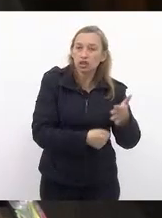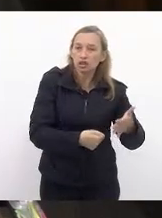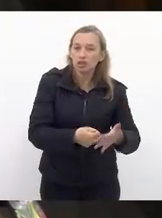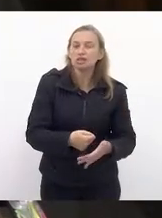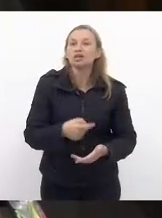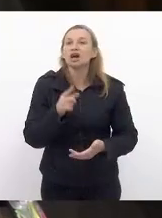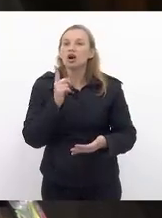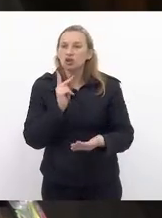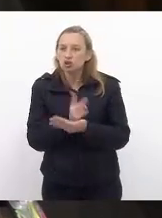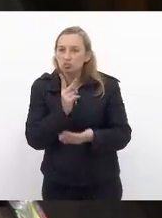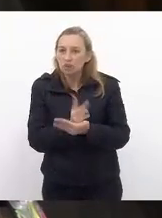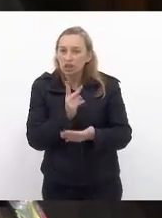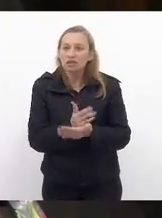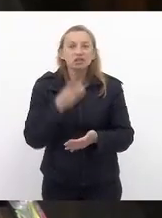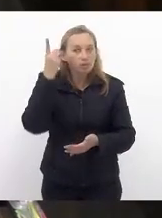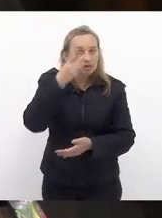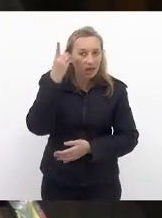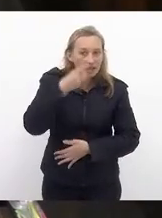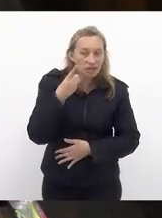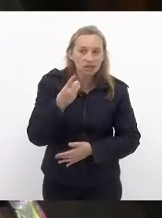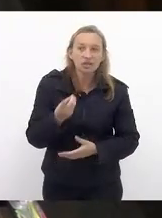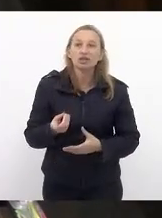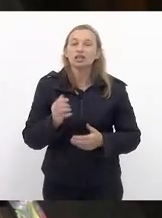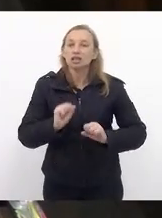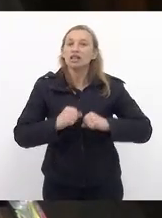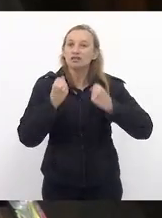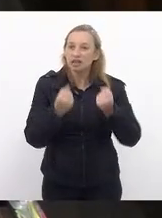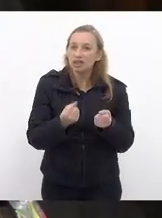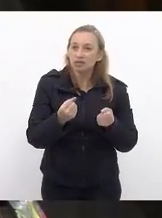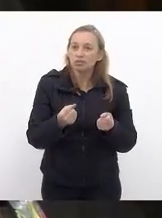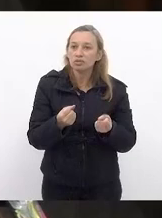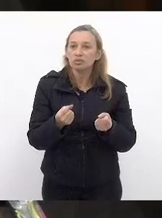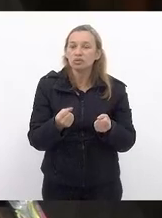aos meses para a metade estava aqui dependendo